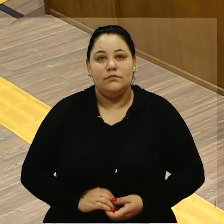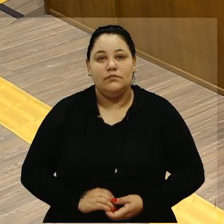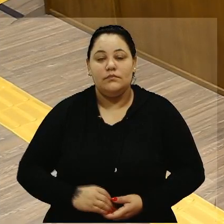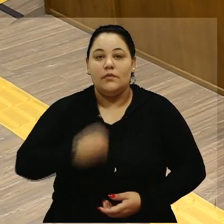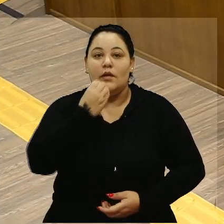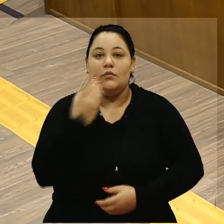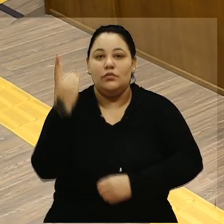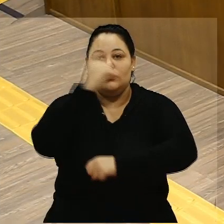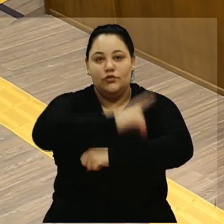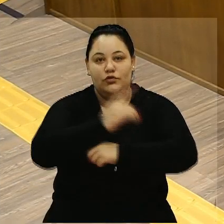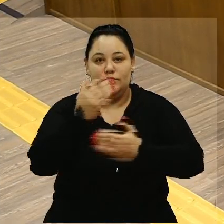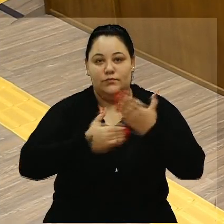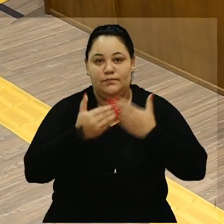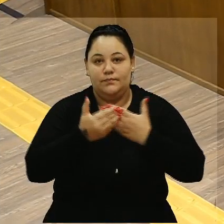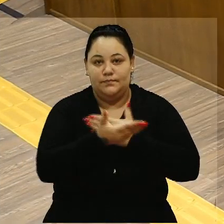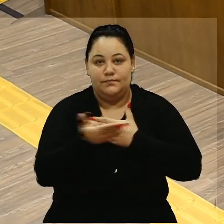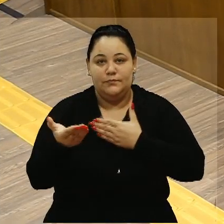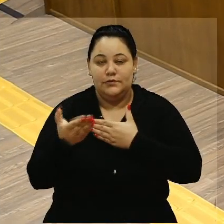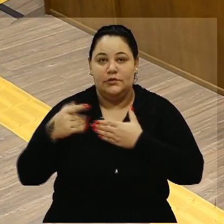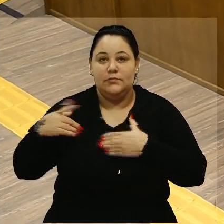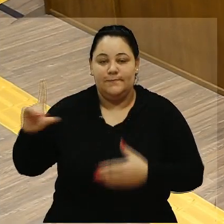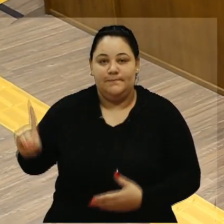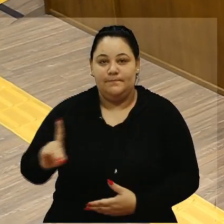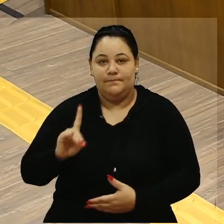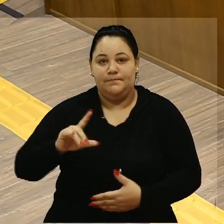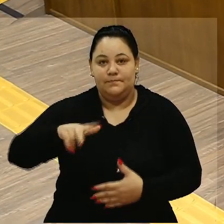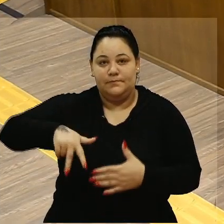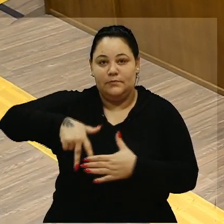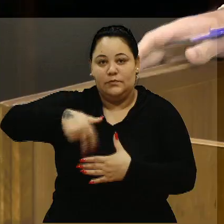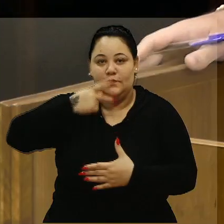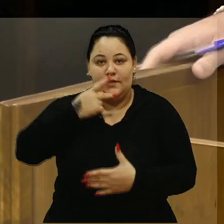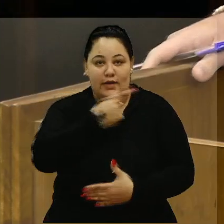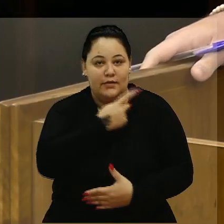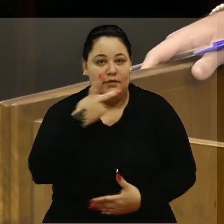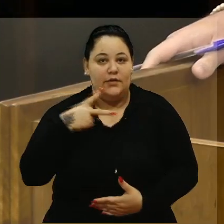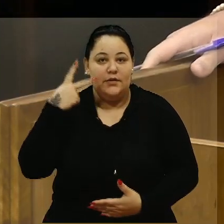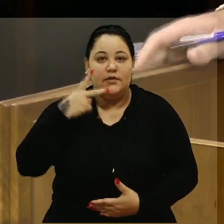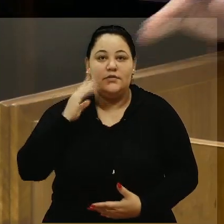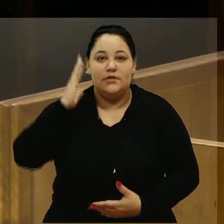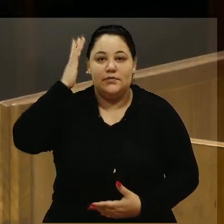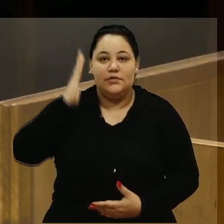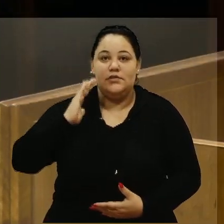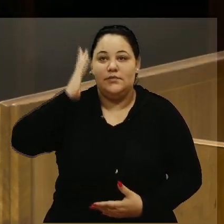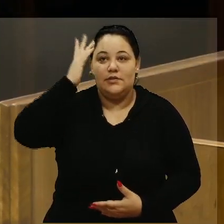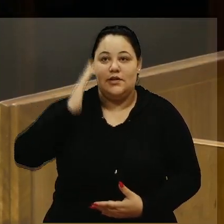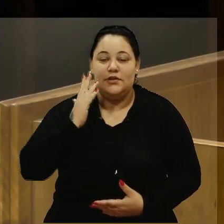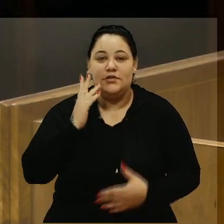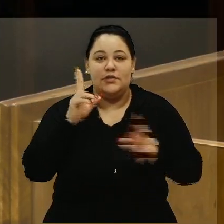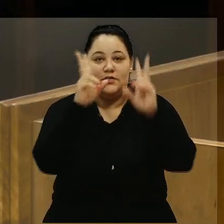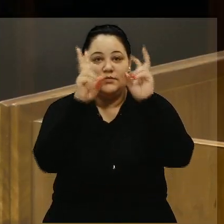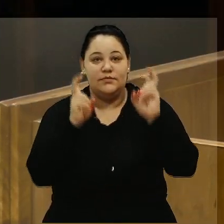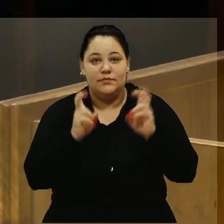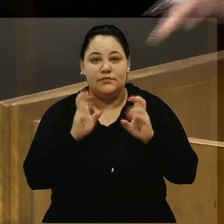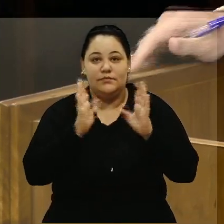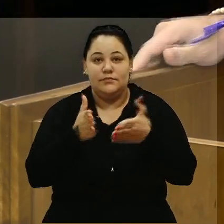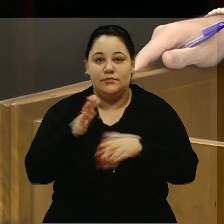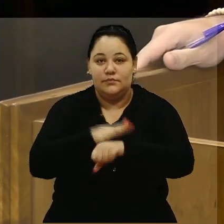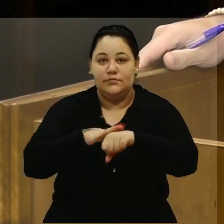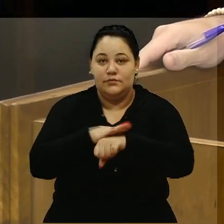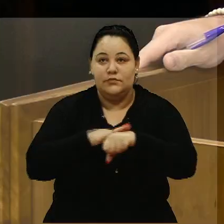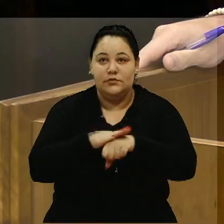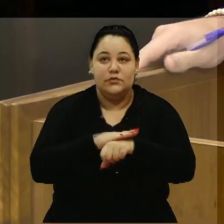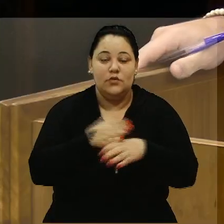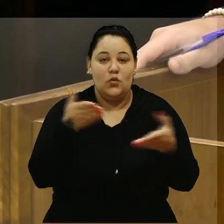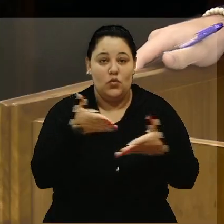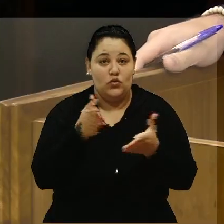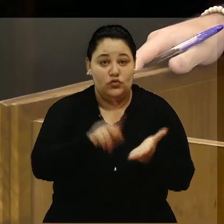Bom dia, pessoal. Eu venho aqui falar, vereadora Dais, sobre um assunto que a gente falou e teve repercussão no jornal hoje do Pioneiro